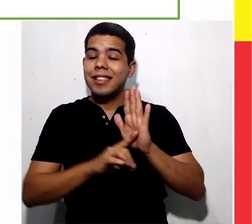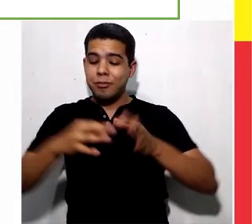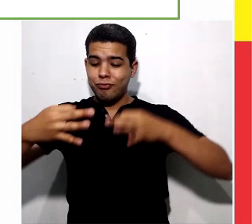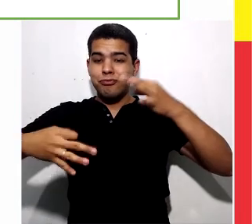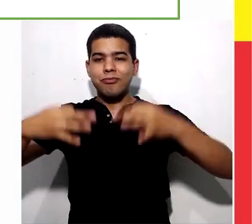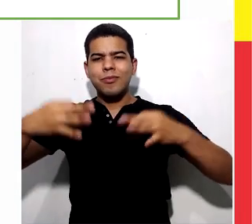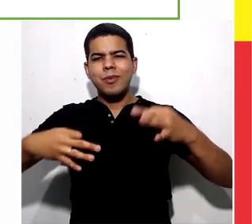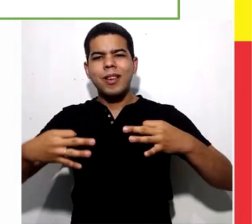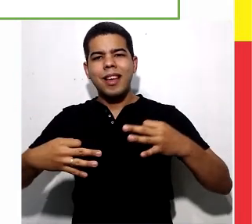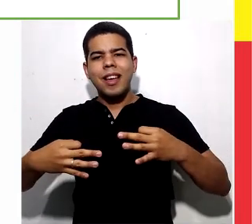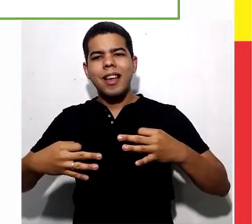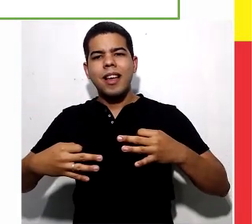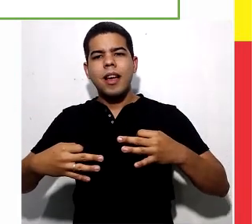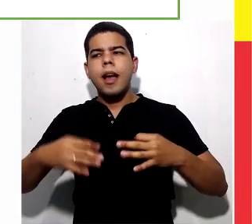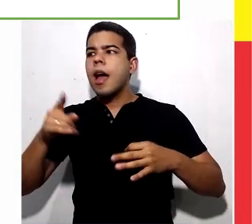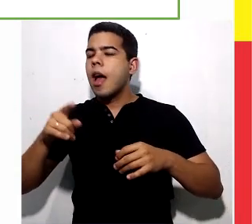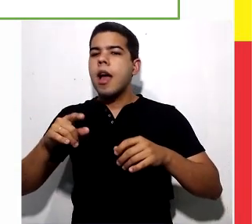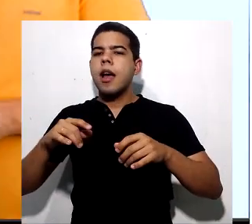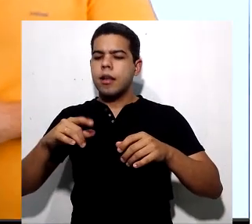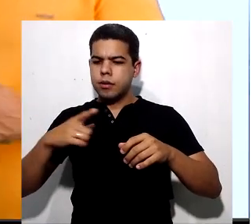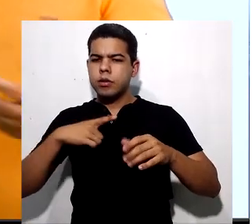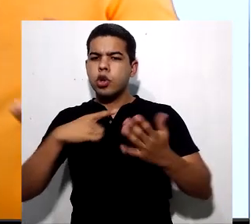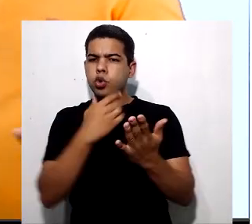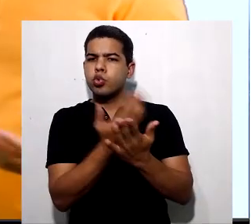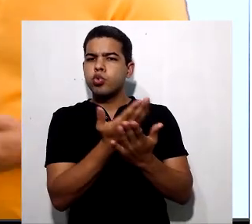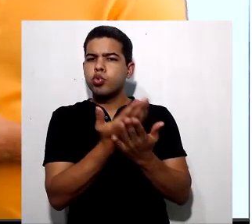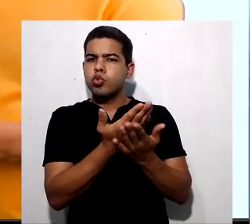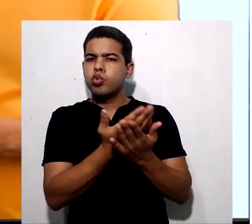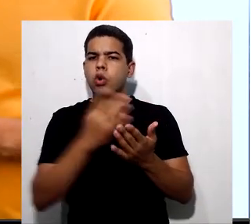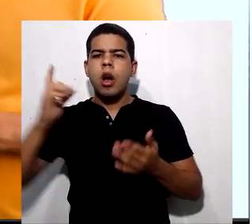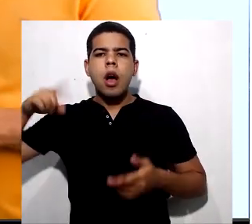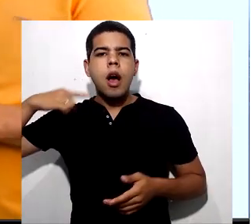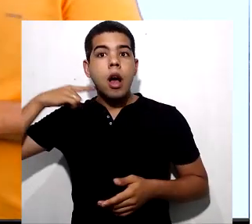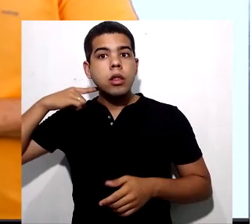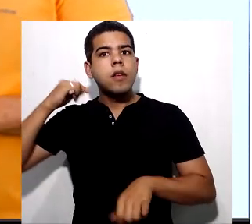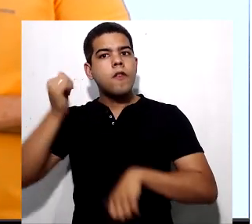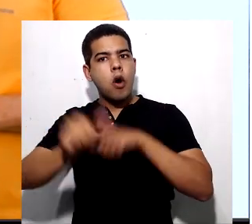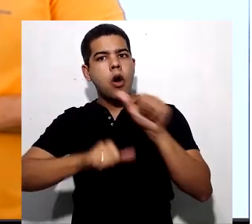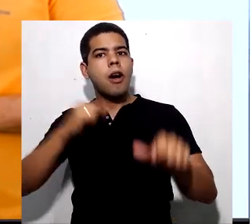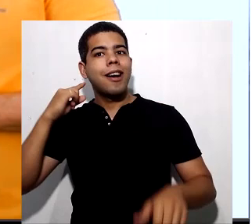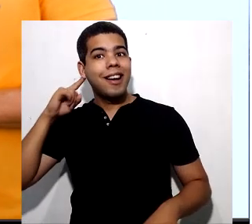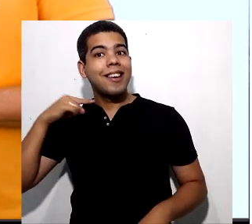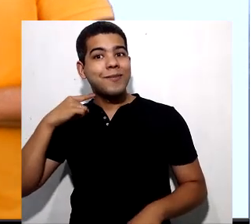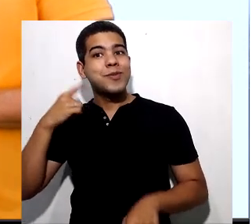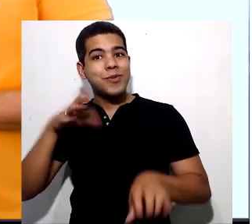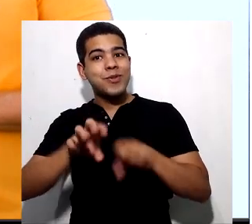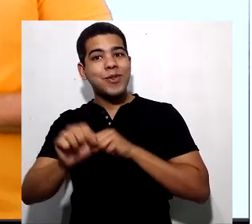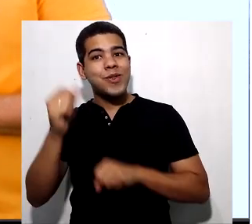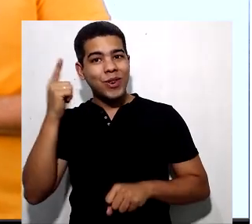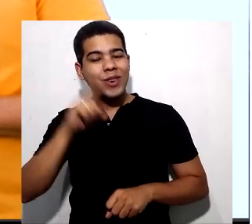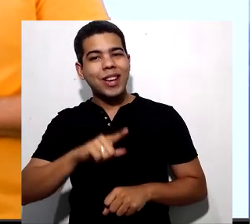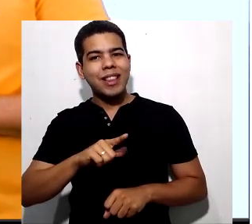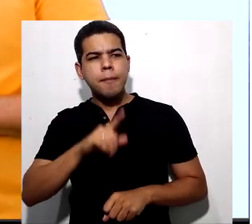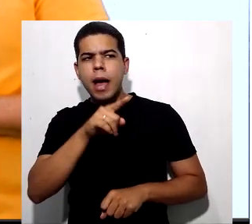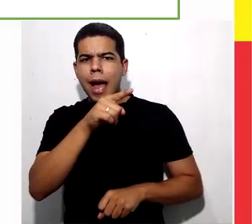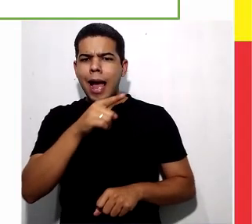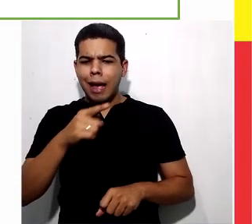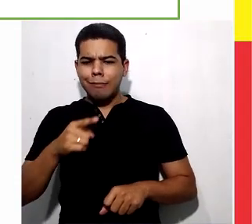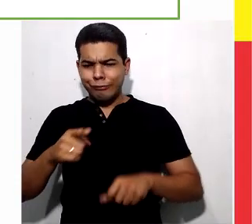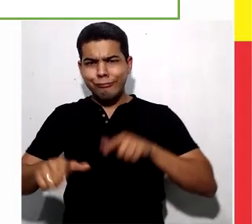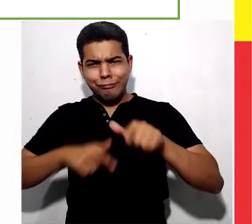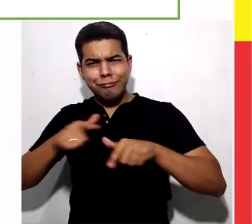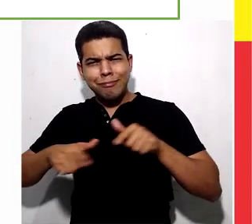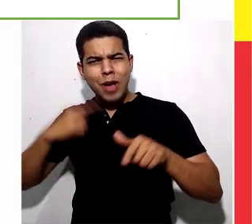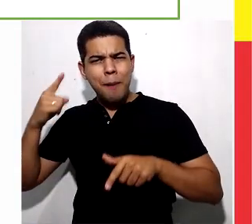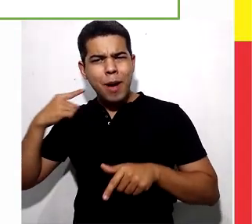Janeiro, tornou-se advogada, um motivo muito de orgulho, não é? Mas ela não exerceu. Interessante lembrar que ela não exerce, não. E nós